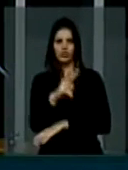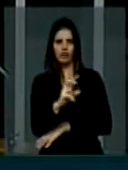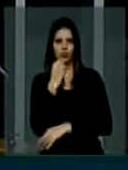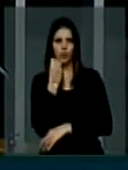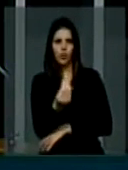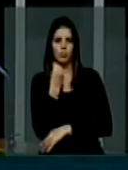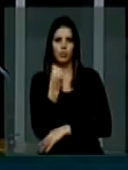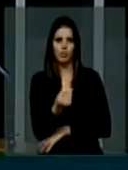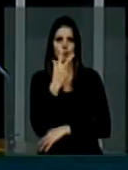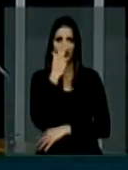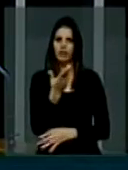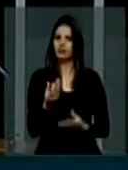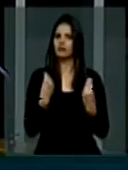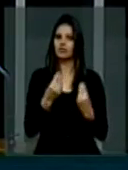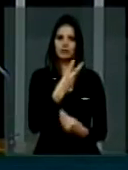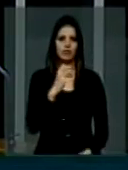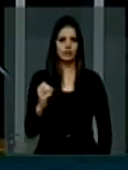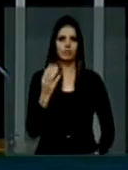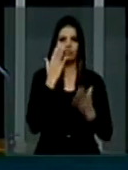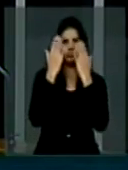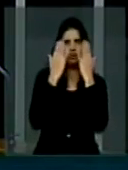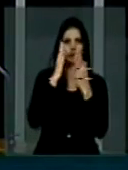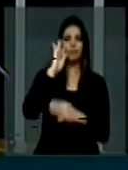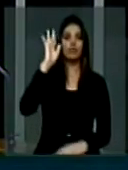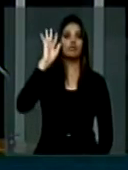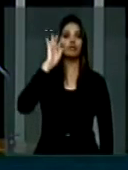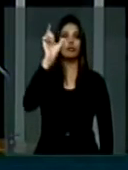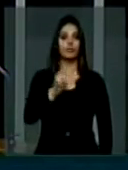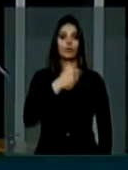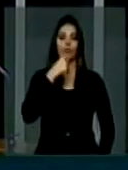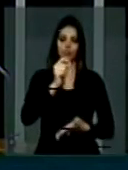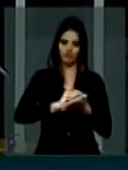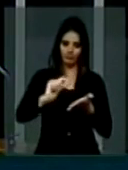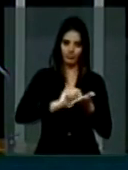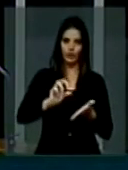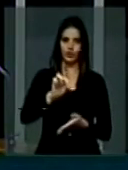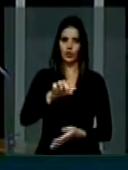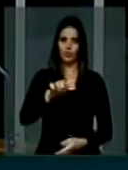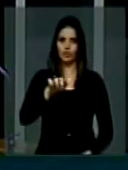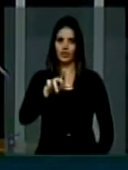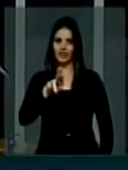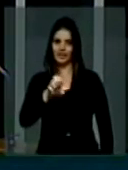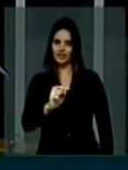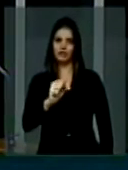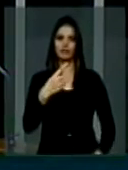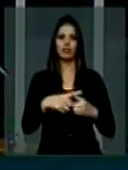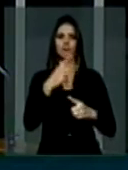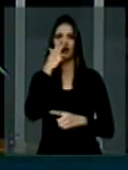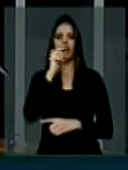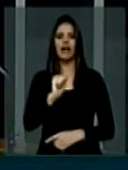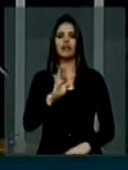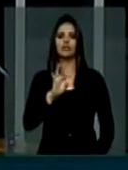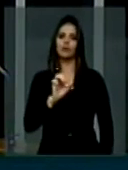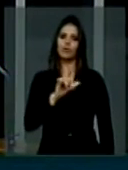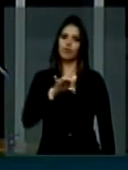conto Encalhe dos 300, imaginado pelo premiado escritor Domingos Pellegrini Júnior como imenso atoleiro nas